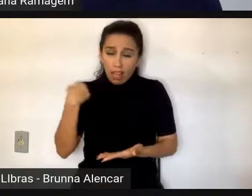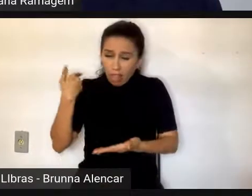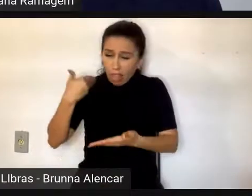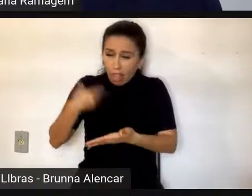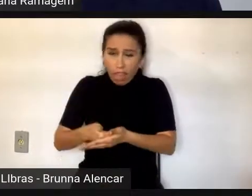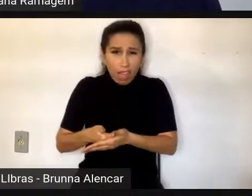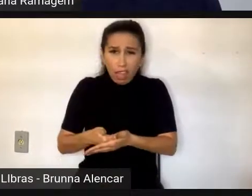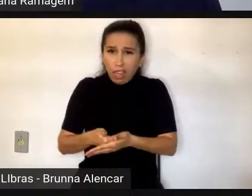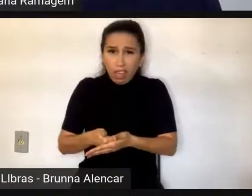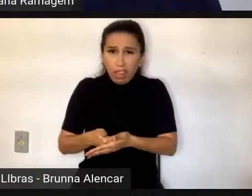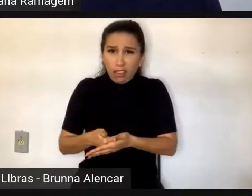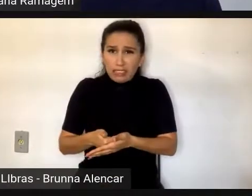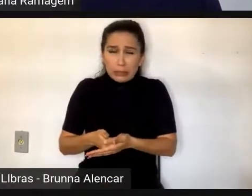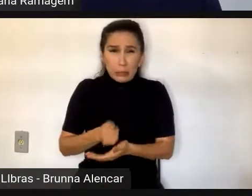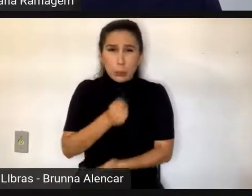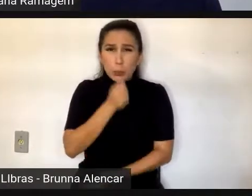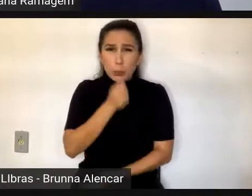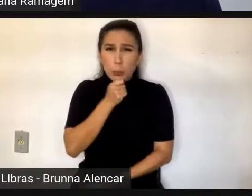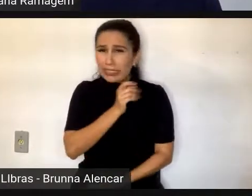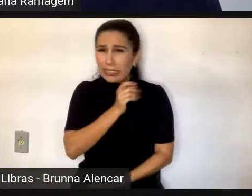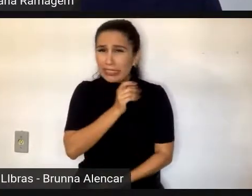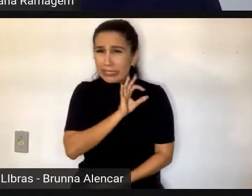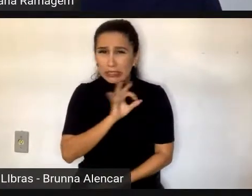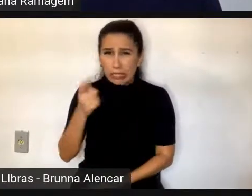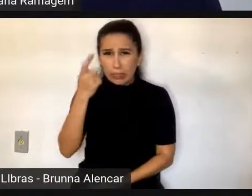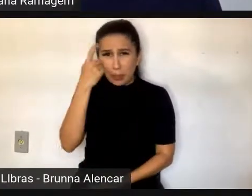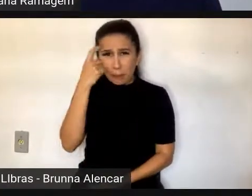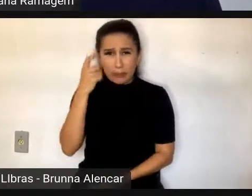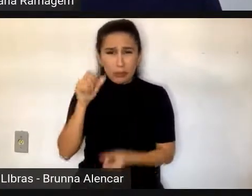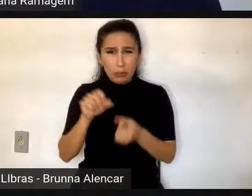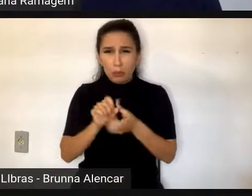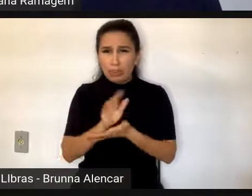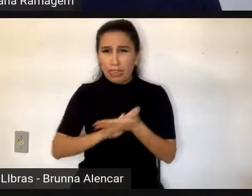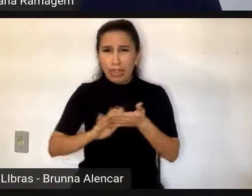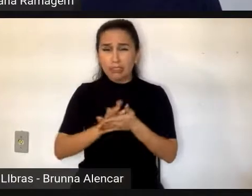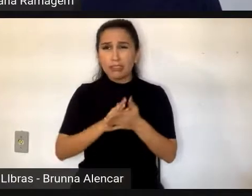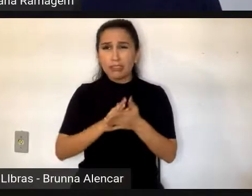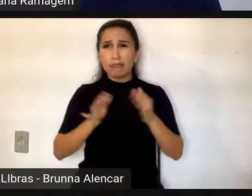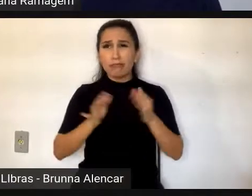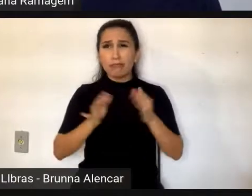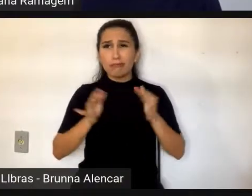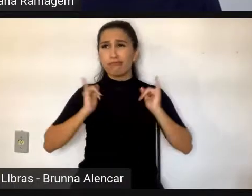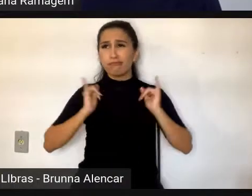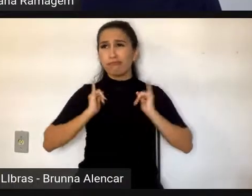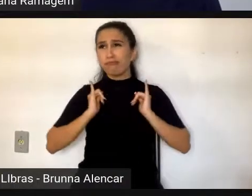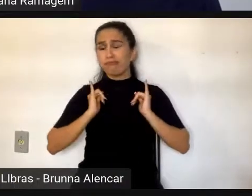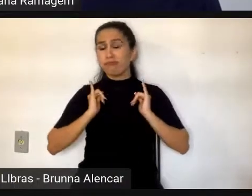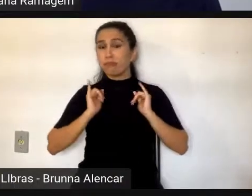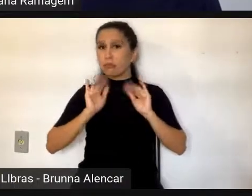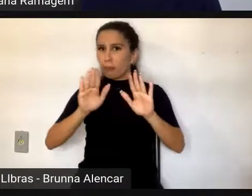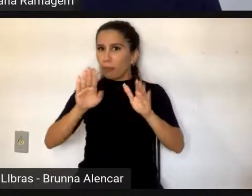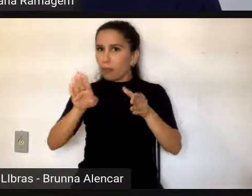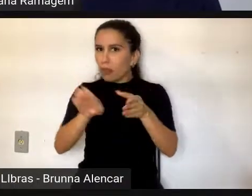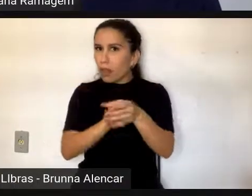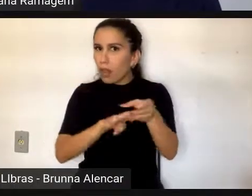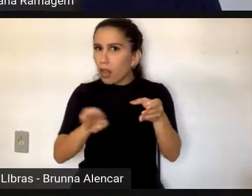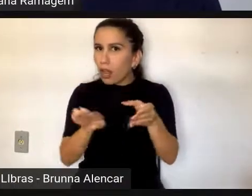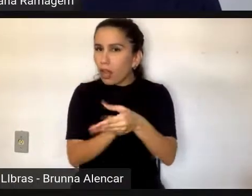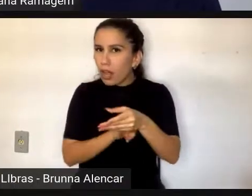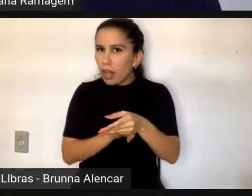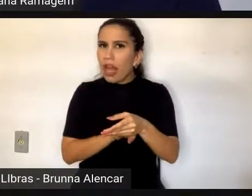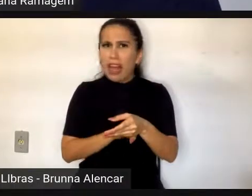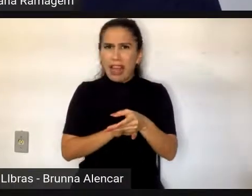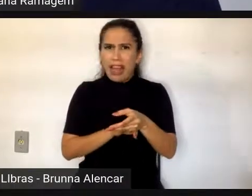uma decisão para começar a mover o seu corpo, aqui vai um recado. Nunca é tarde para